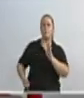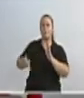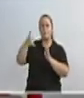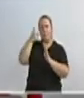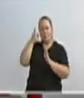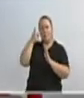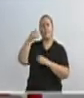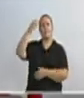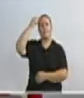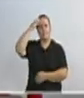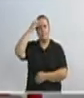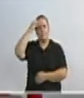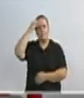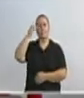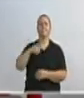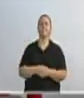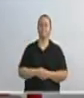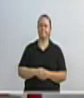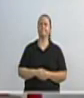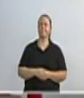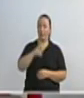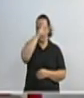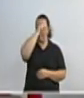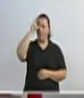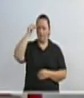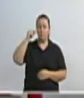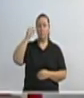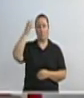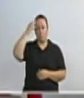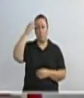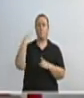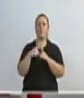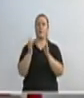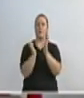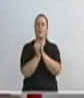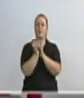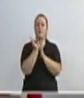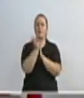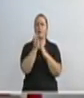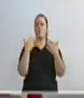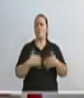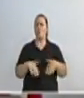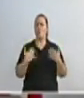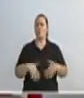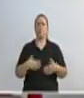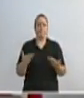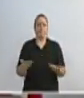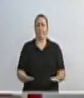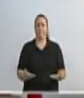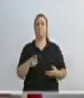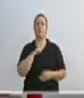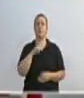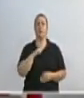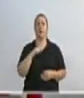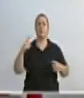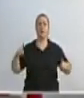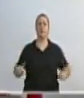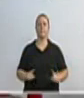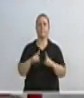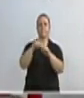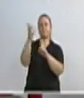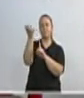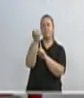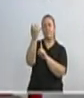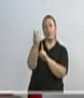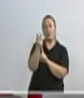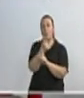público de Blumenau tem culpa, porque a burocracia é muito grande. Nós estamos com uma situação aí que não se resolve, que são de 2 antenas, por exemplo. Uma